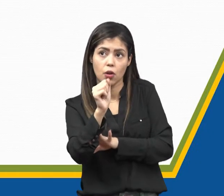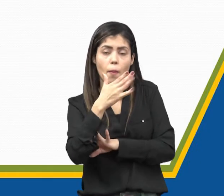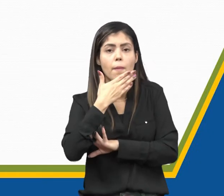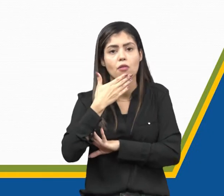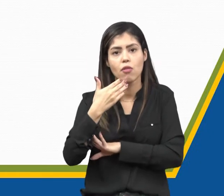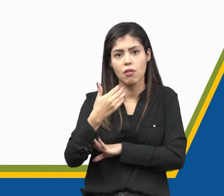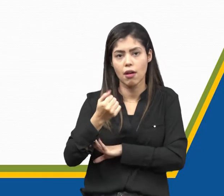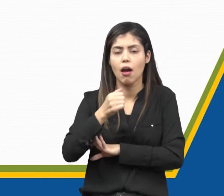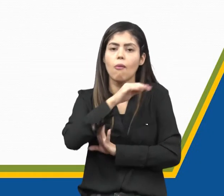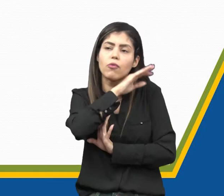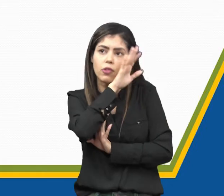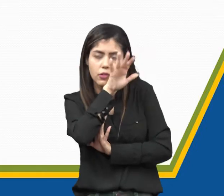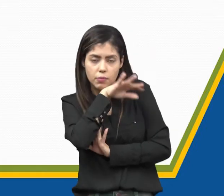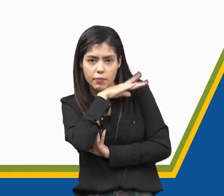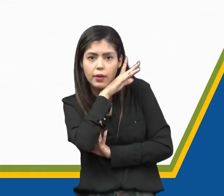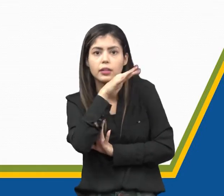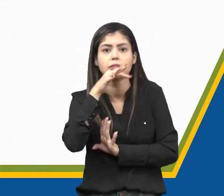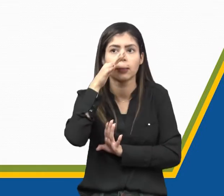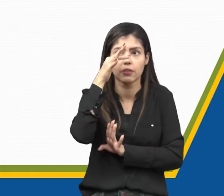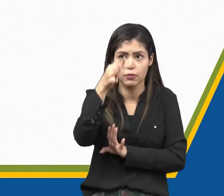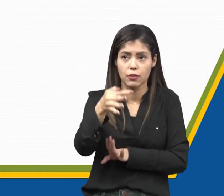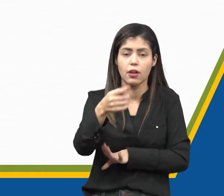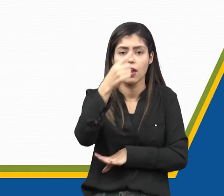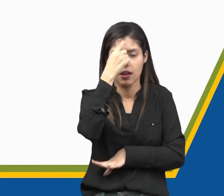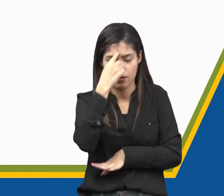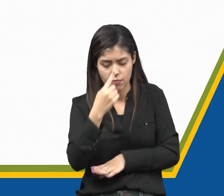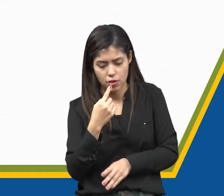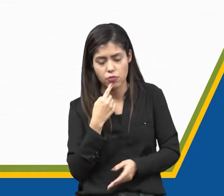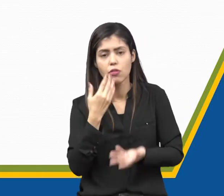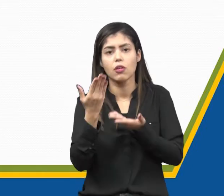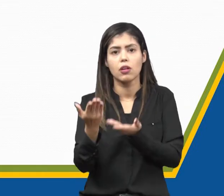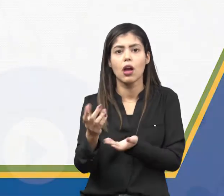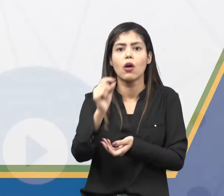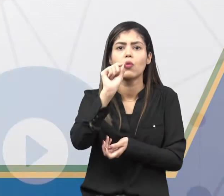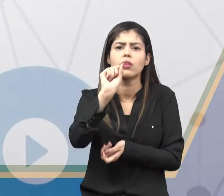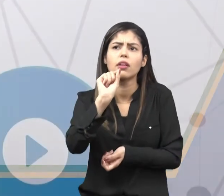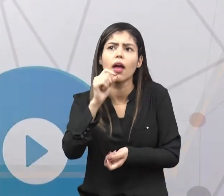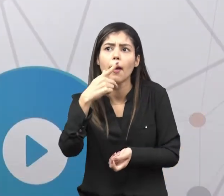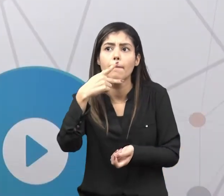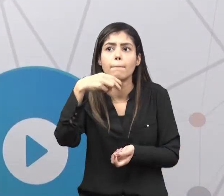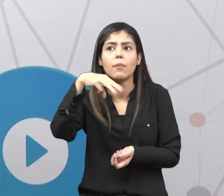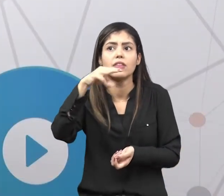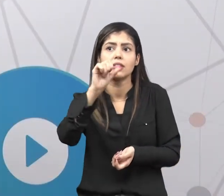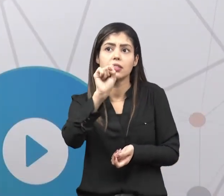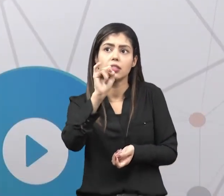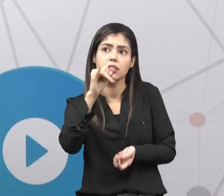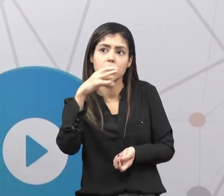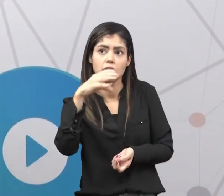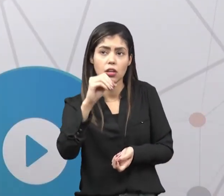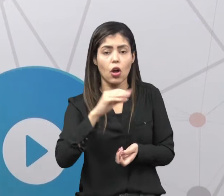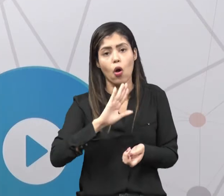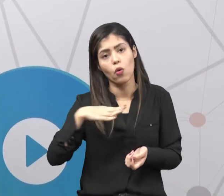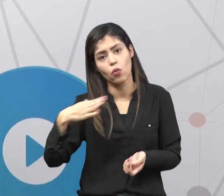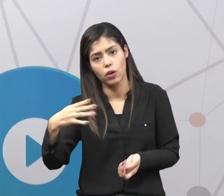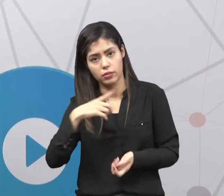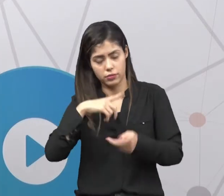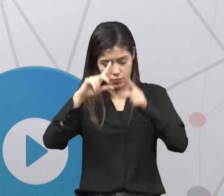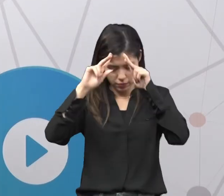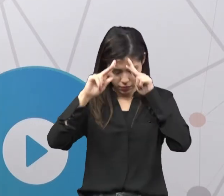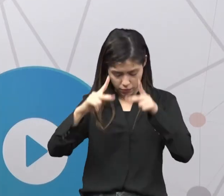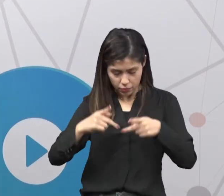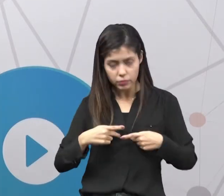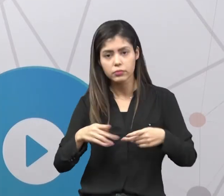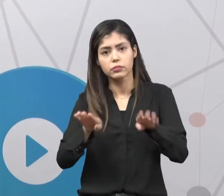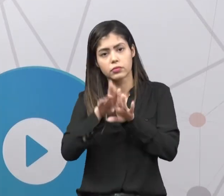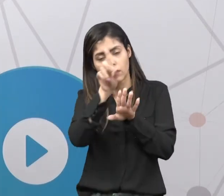flora, né? Vou já passar uma imagem que vai falar sobre o que é plantio em mosaico, né? Então, quando o ser humano, o homem